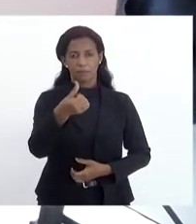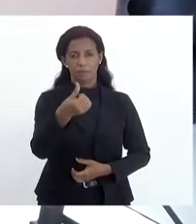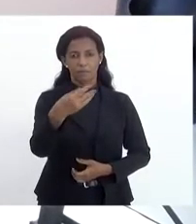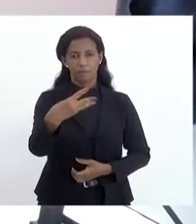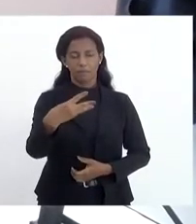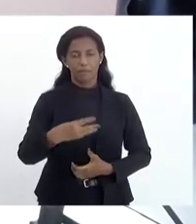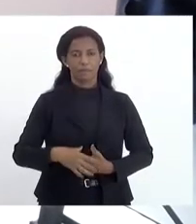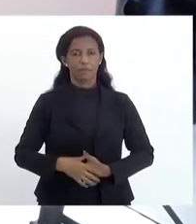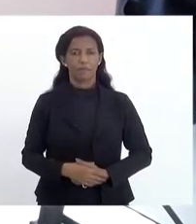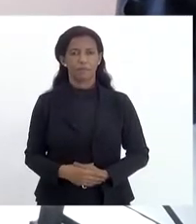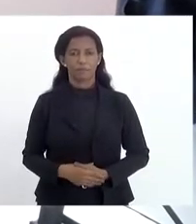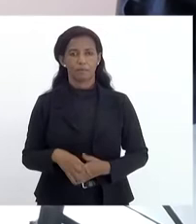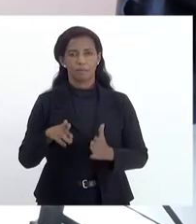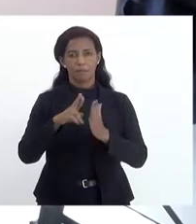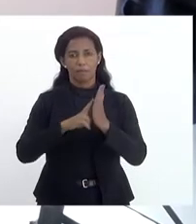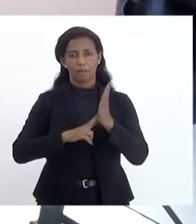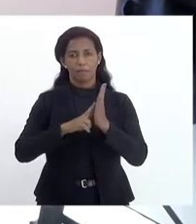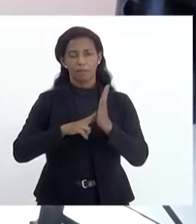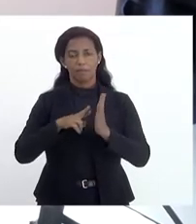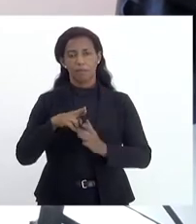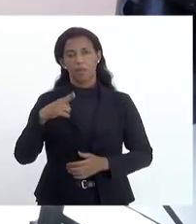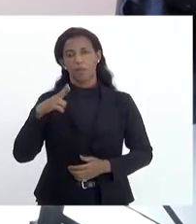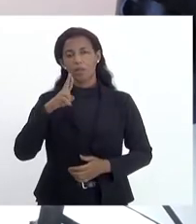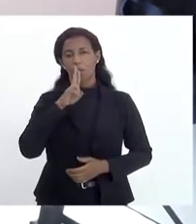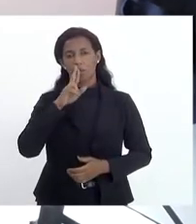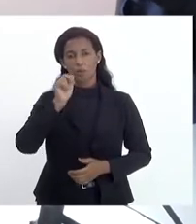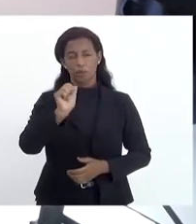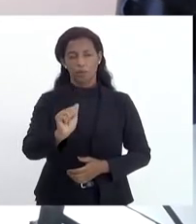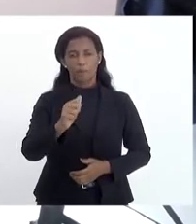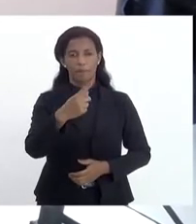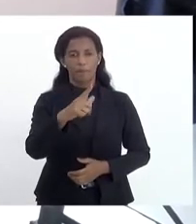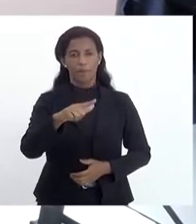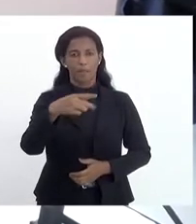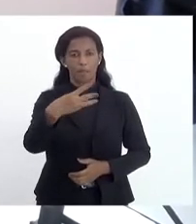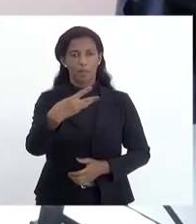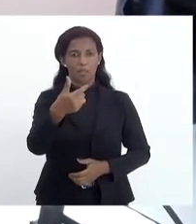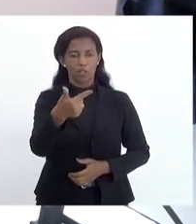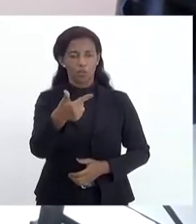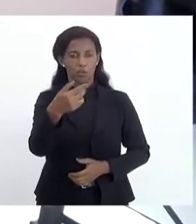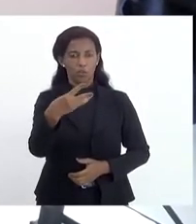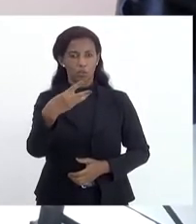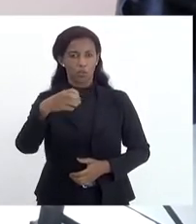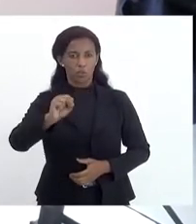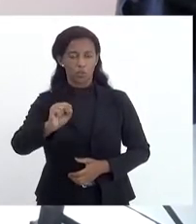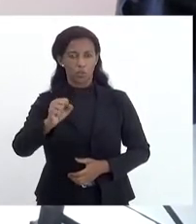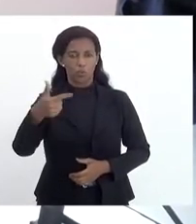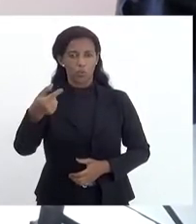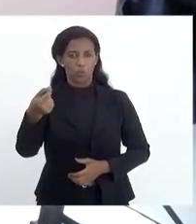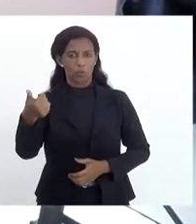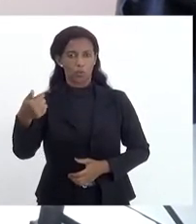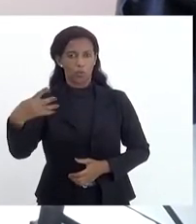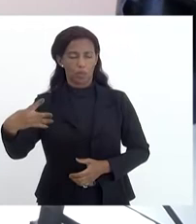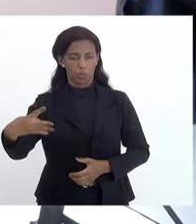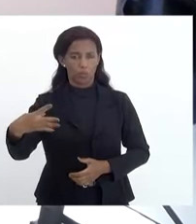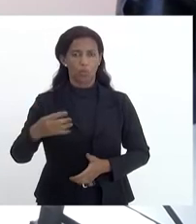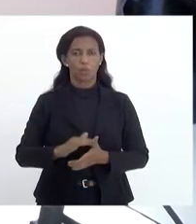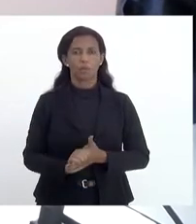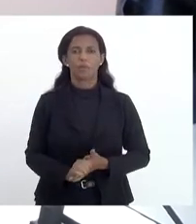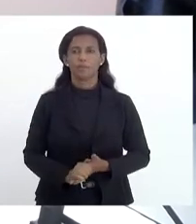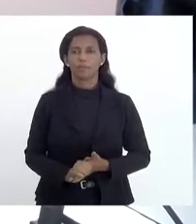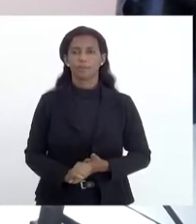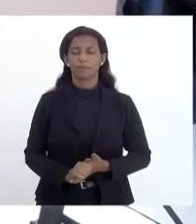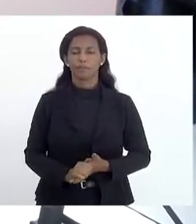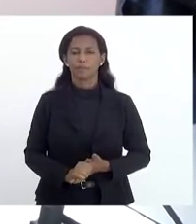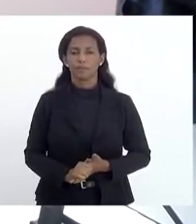63, relator deputado Rodrigo Amorim, projeto de lei 3232-2014, autoria dos deputados Clarice Garotinho, Conte Bittencourt,